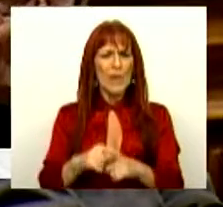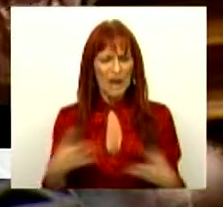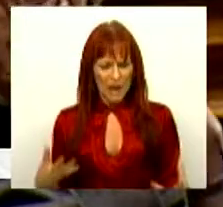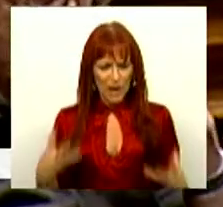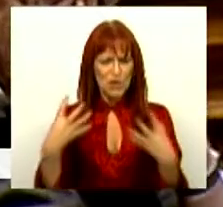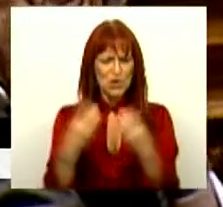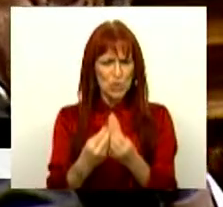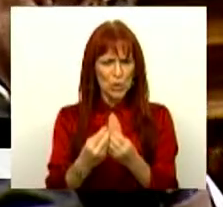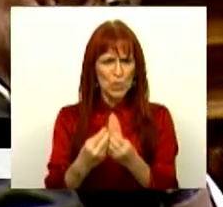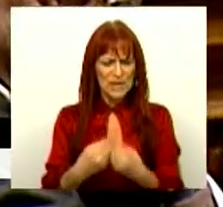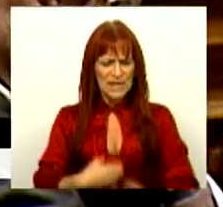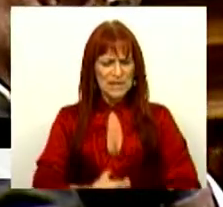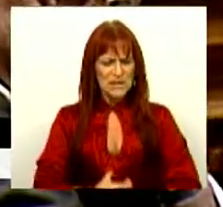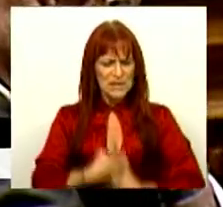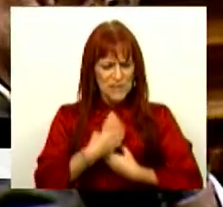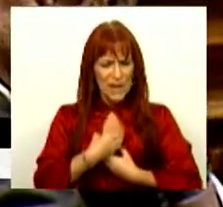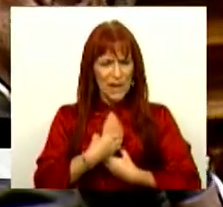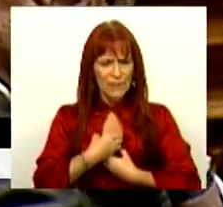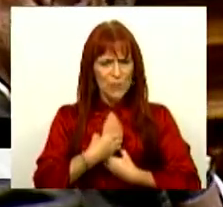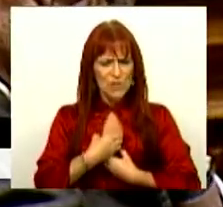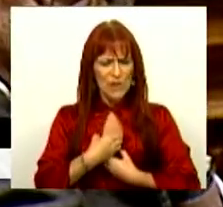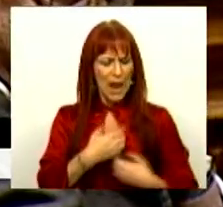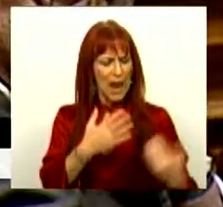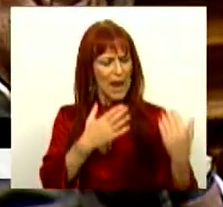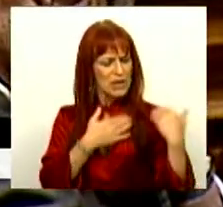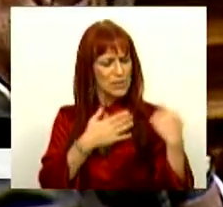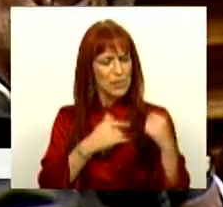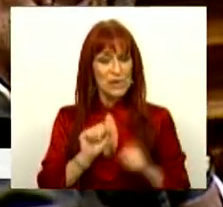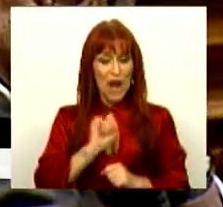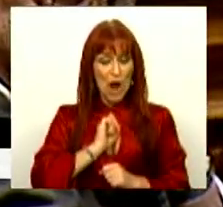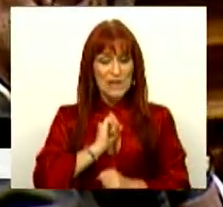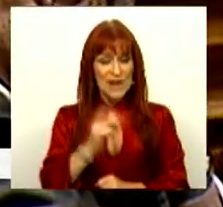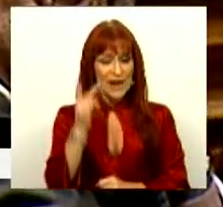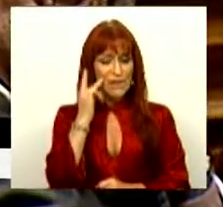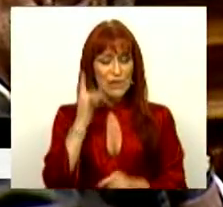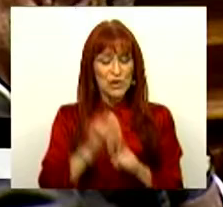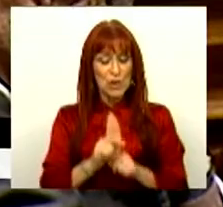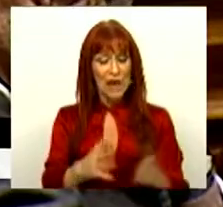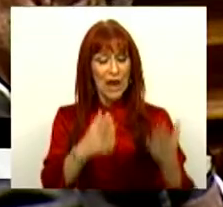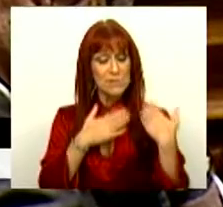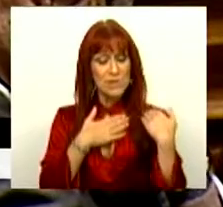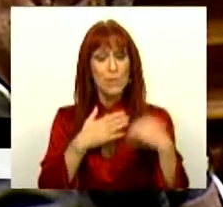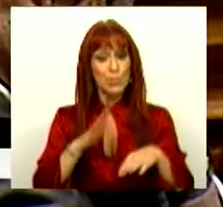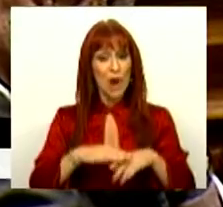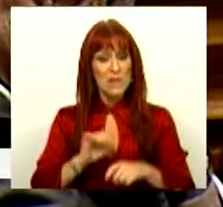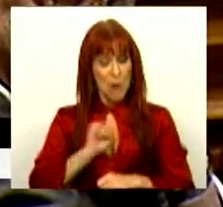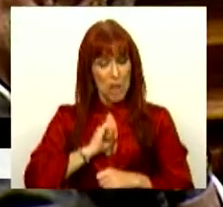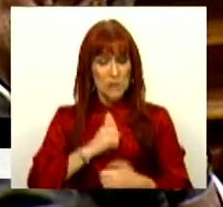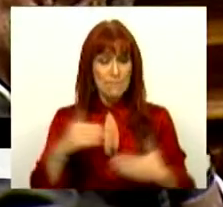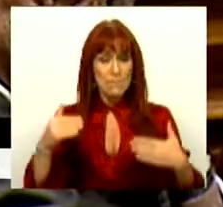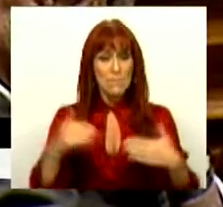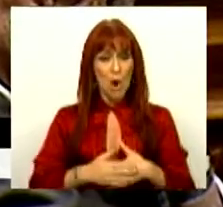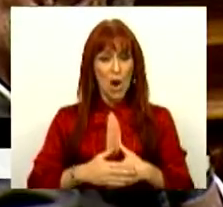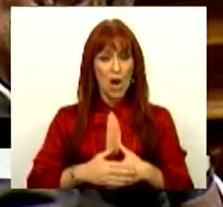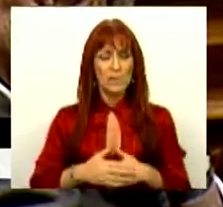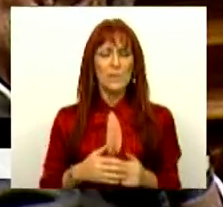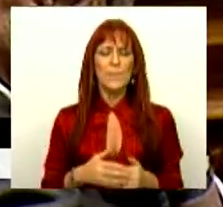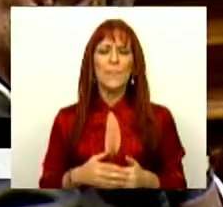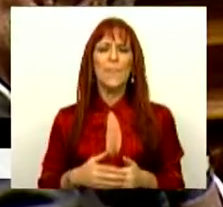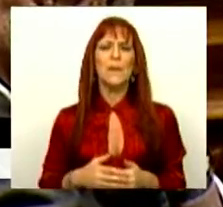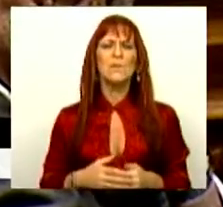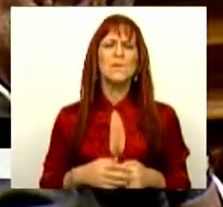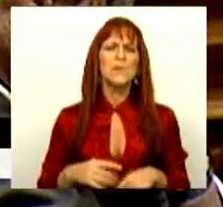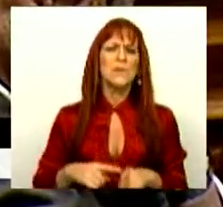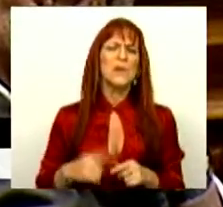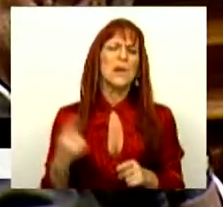junta significativamente a responsabilidade pela nossa vida e a responsabilidade pela nossa morte.